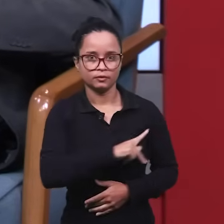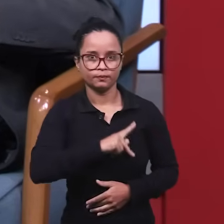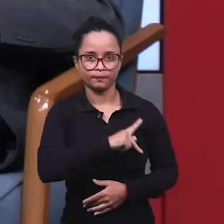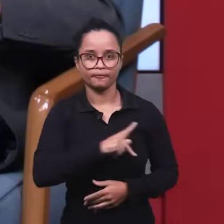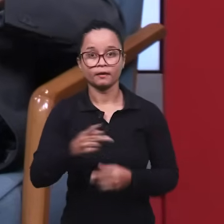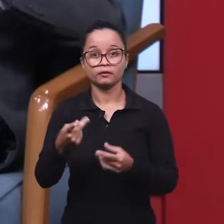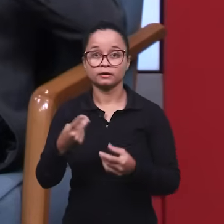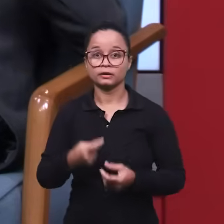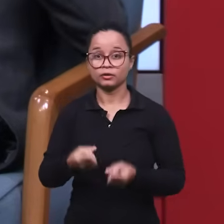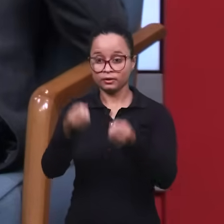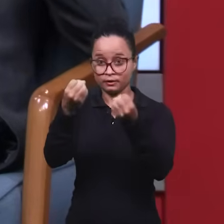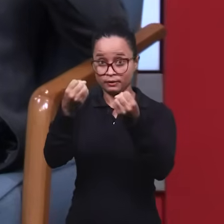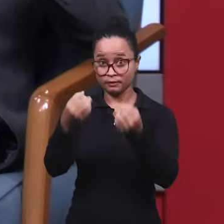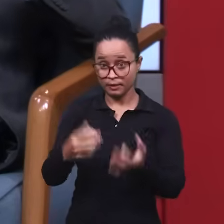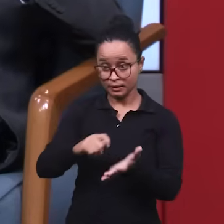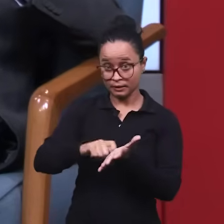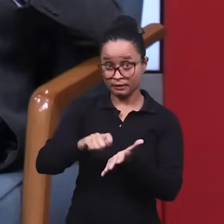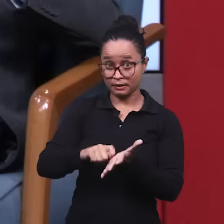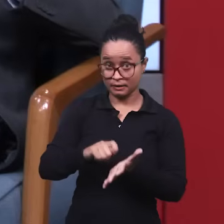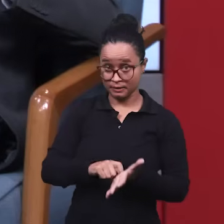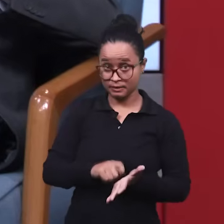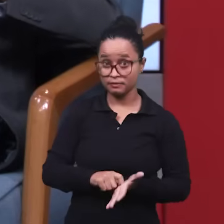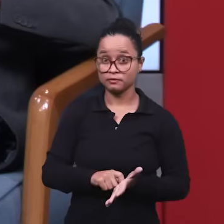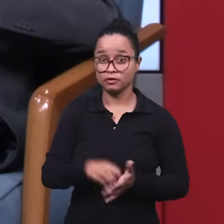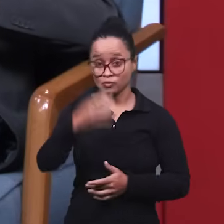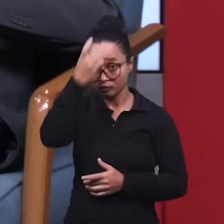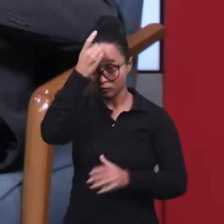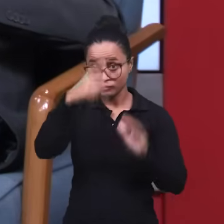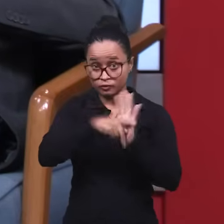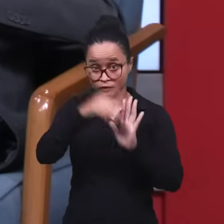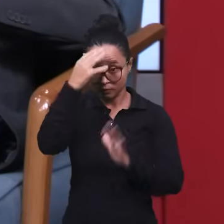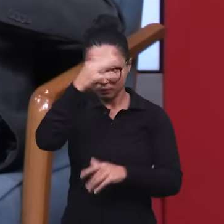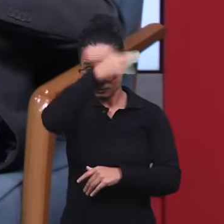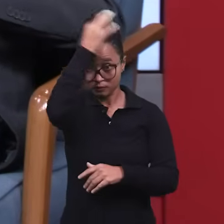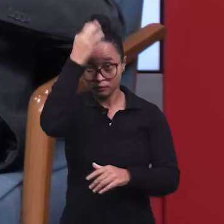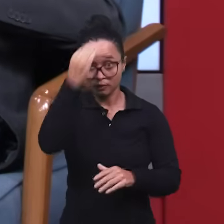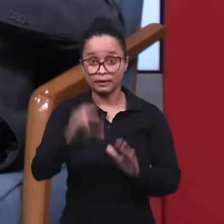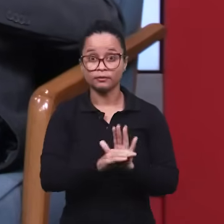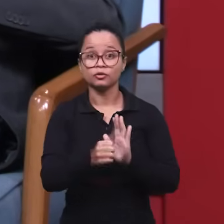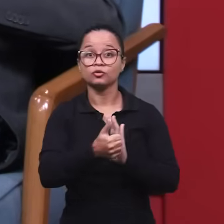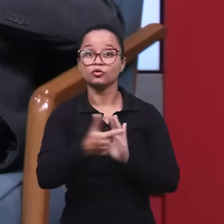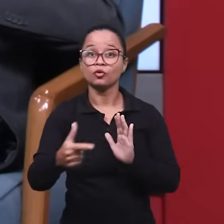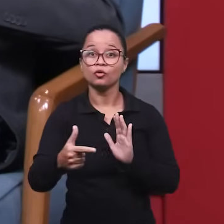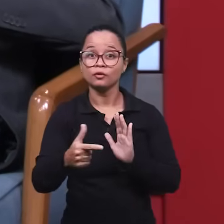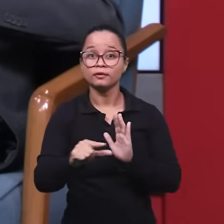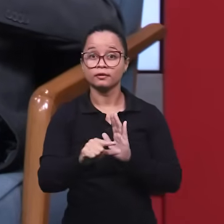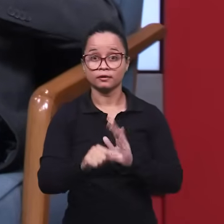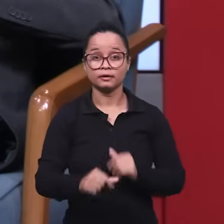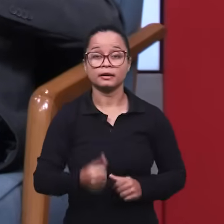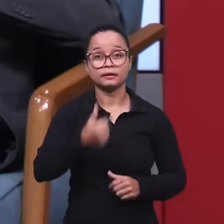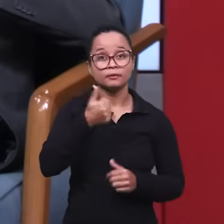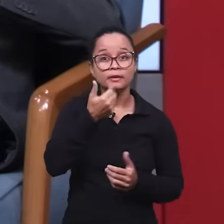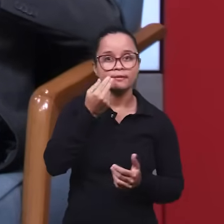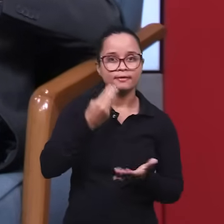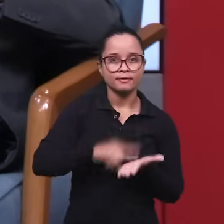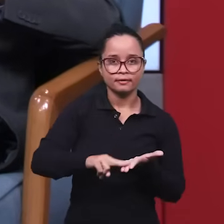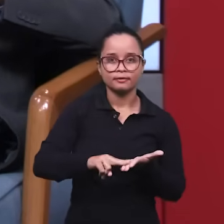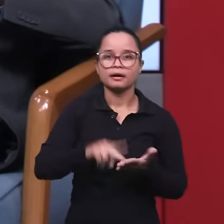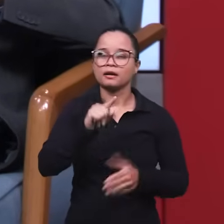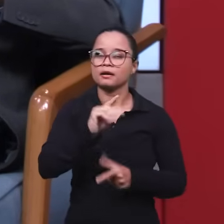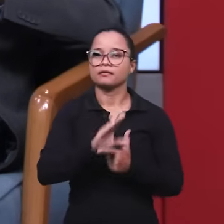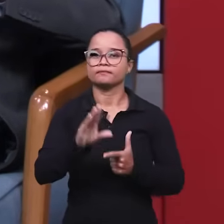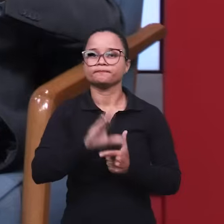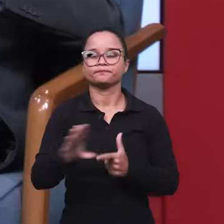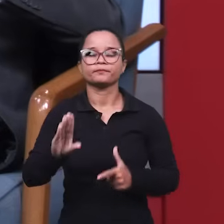Paulo, quando descreve os dons espirituais no capítulo 12 da primeira carta aos Coríntios, ele